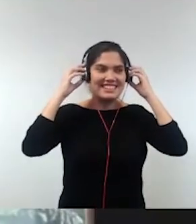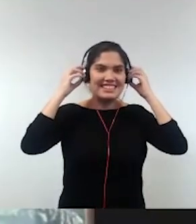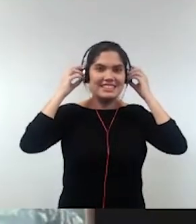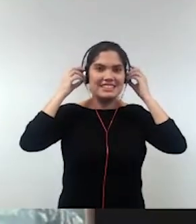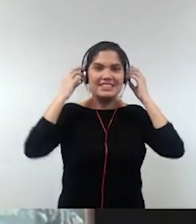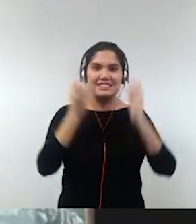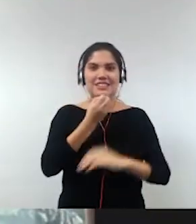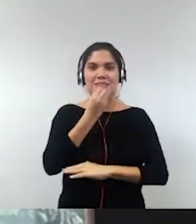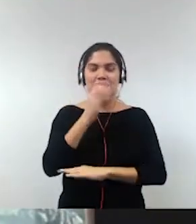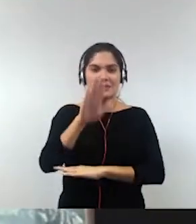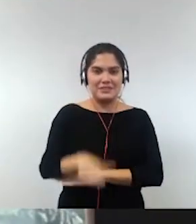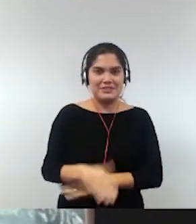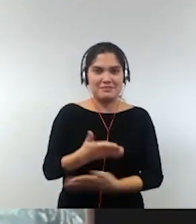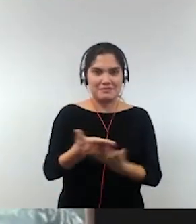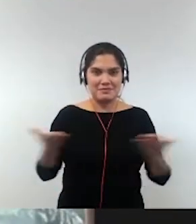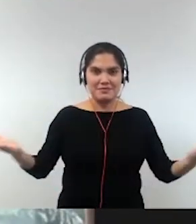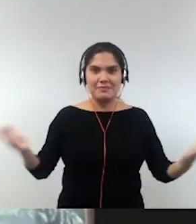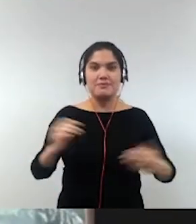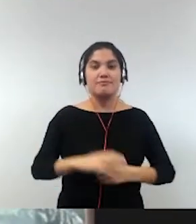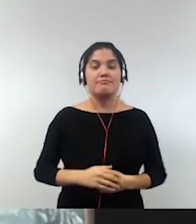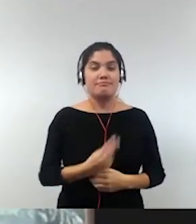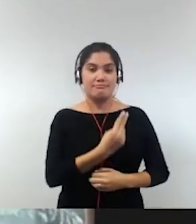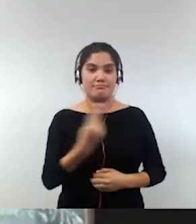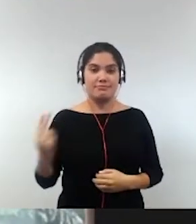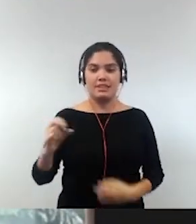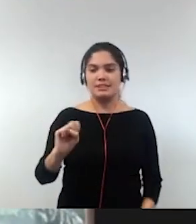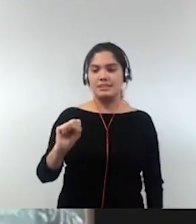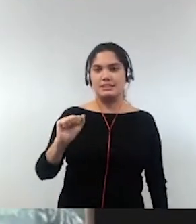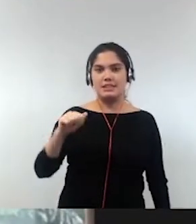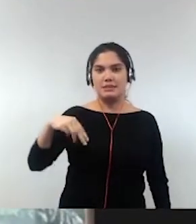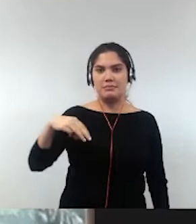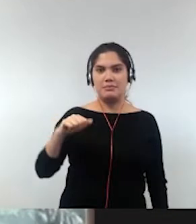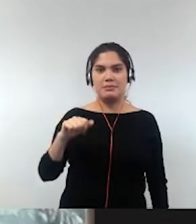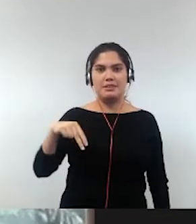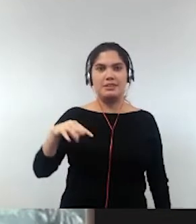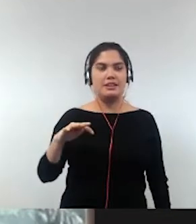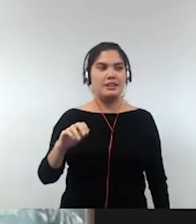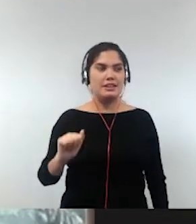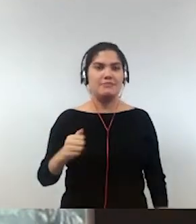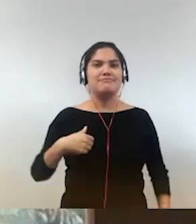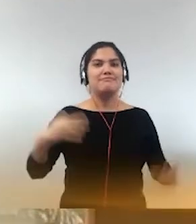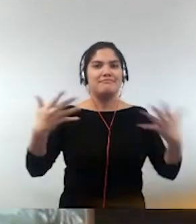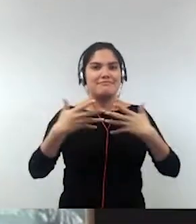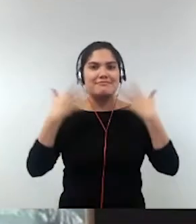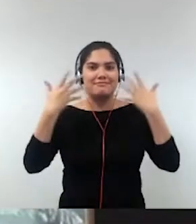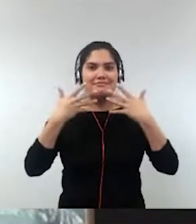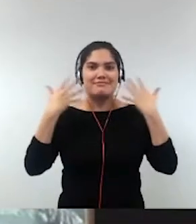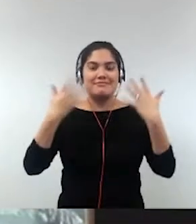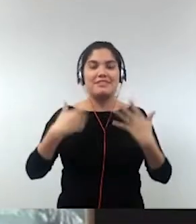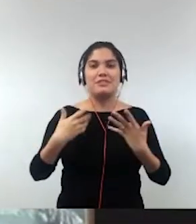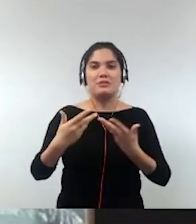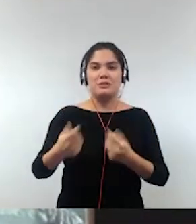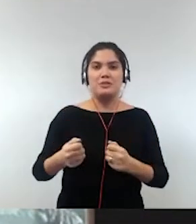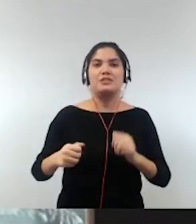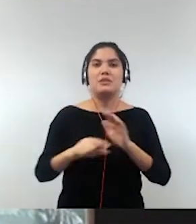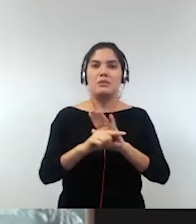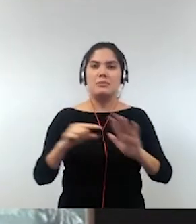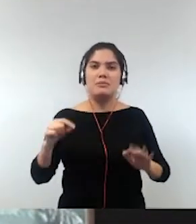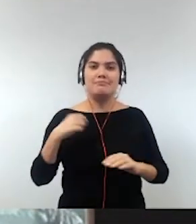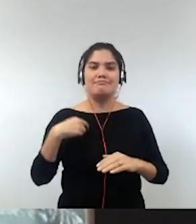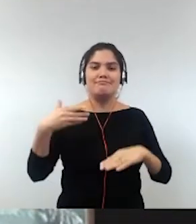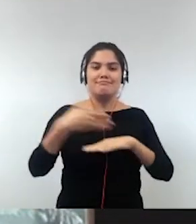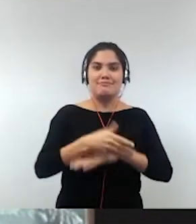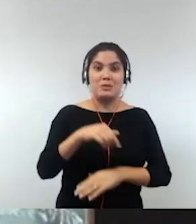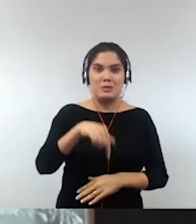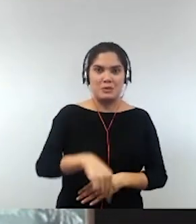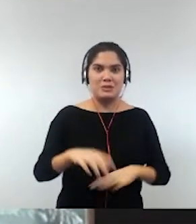Boa tarde a todos. Eu me chamo Samantha Longo e é com muita alegria que eu recebi o convite da OAB para participar hoje